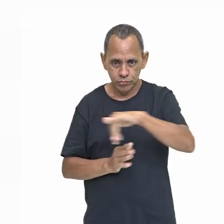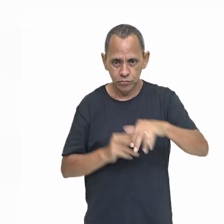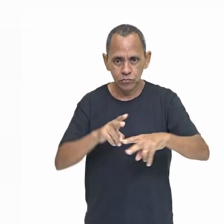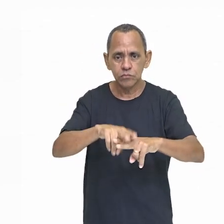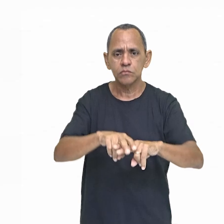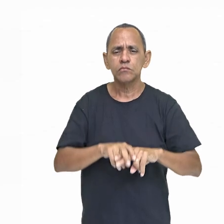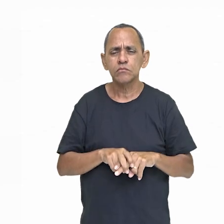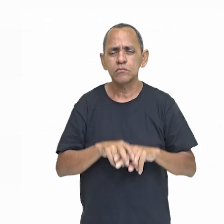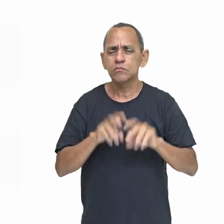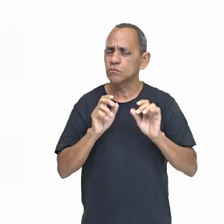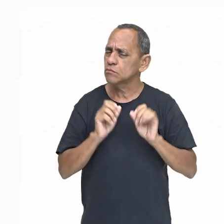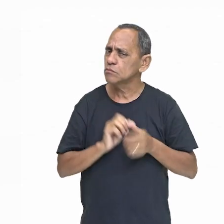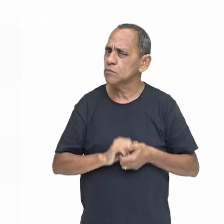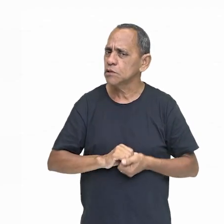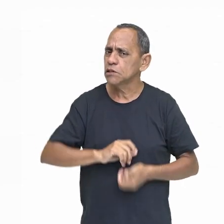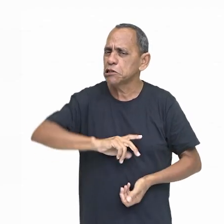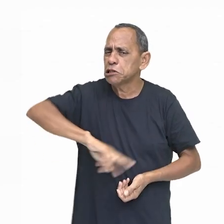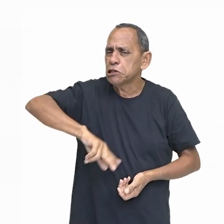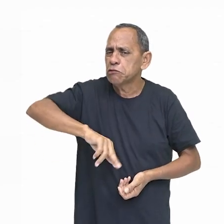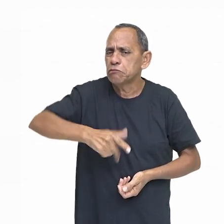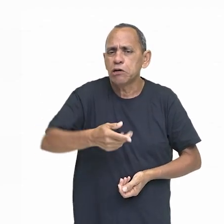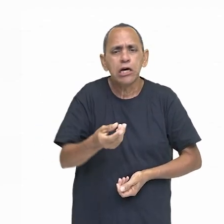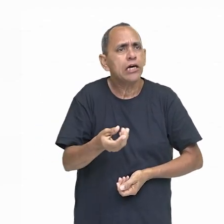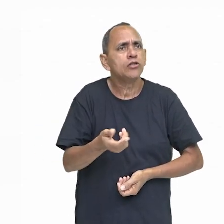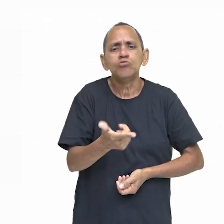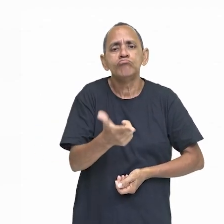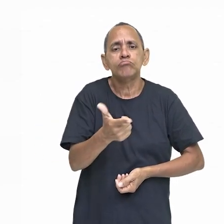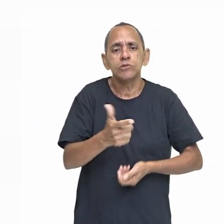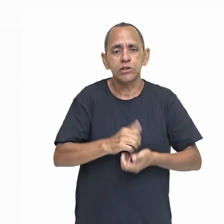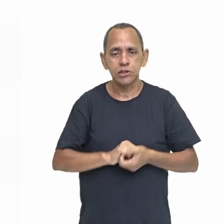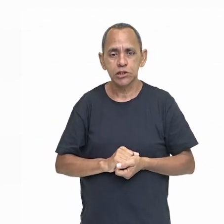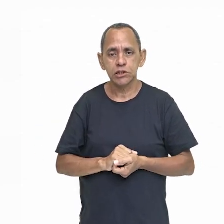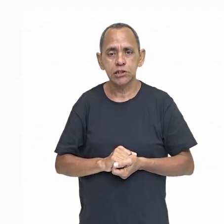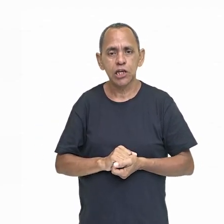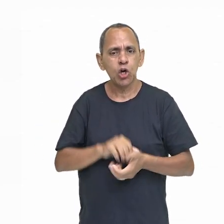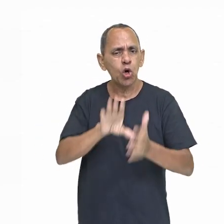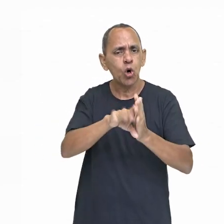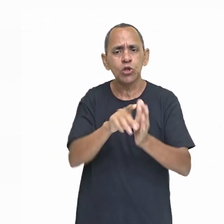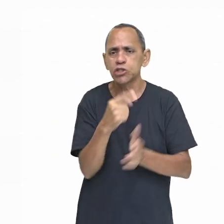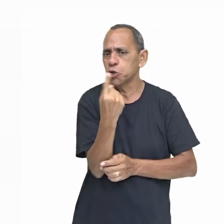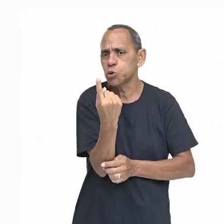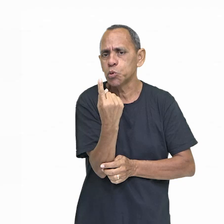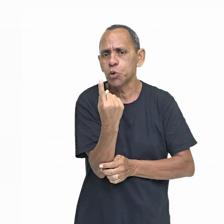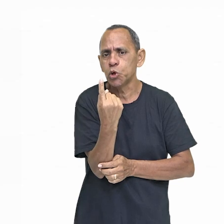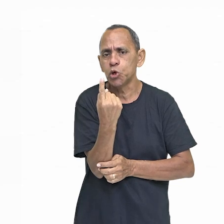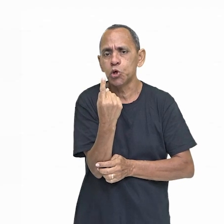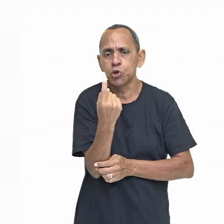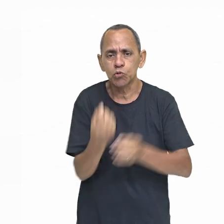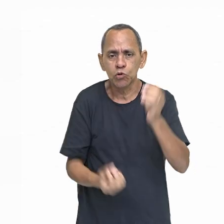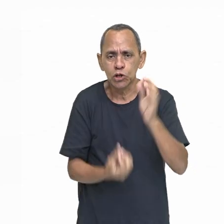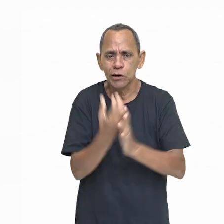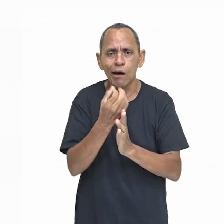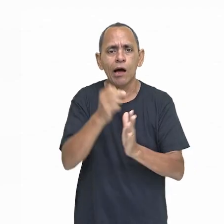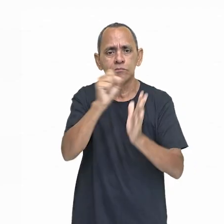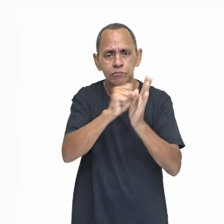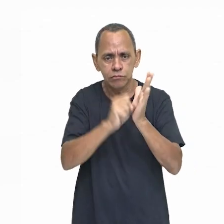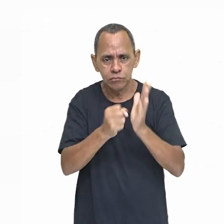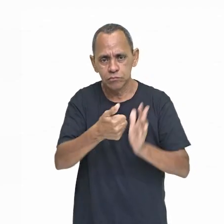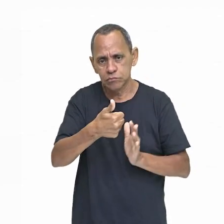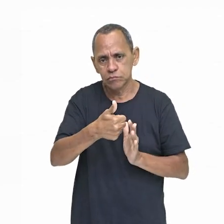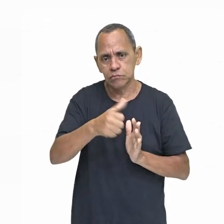Portanto, não existe uma única definição do termo que surgiu no século XIX e